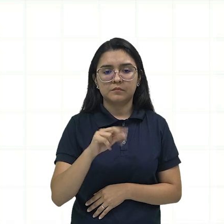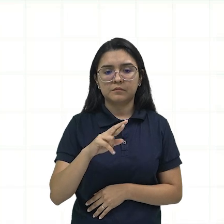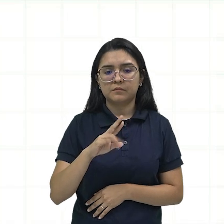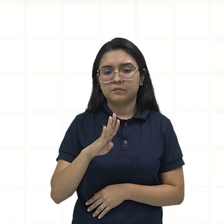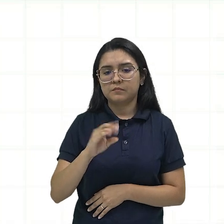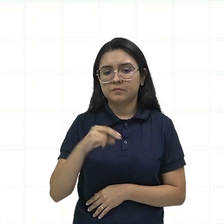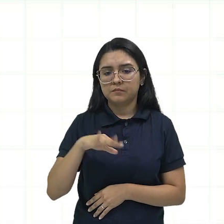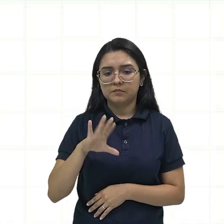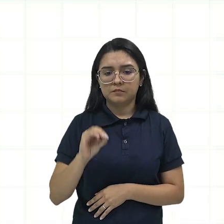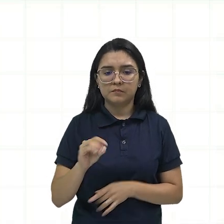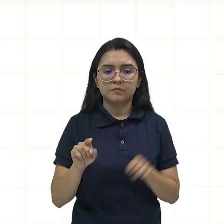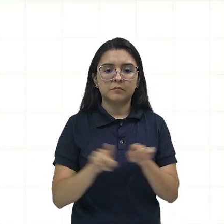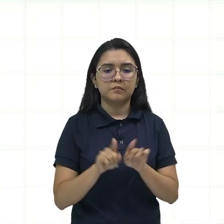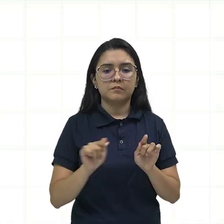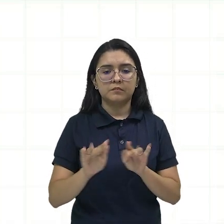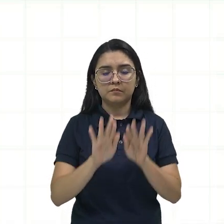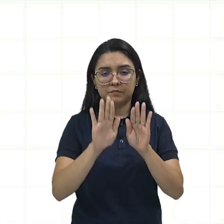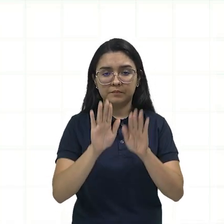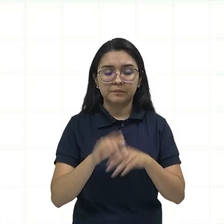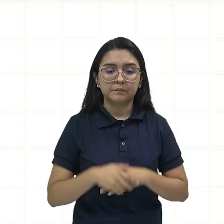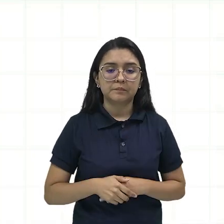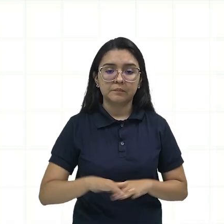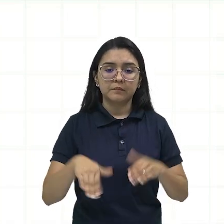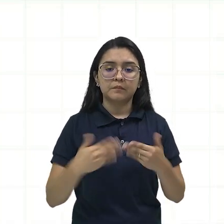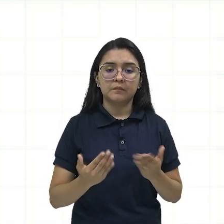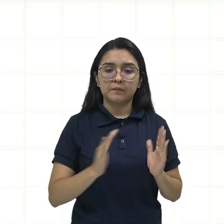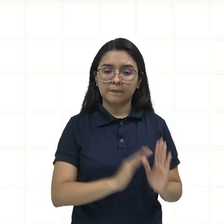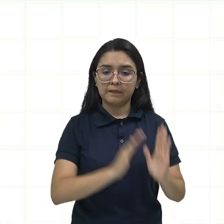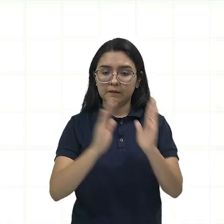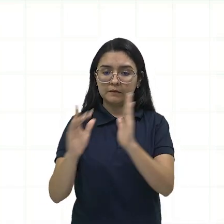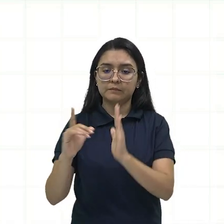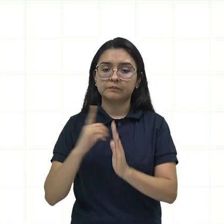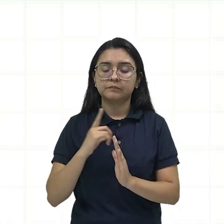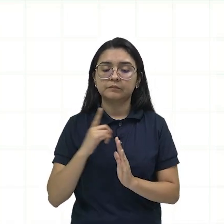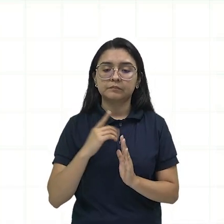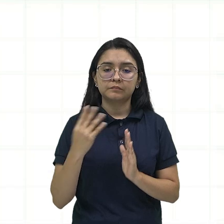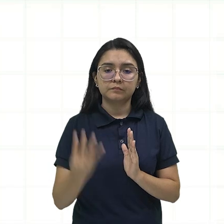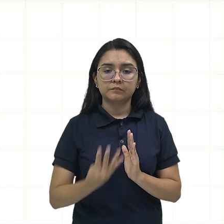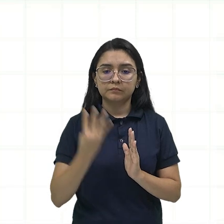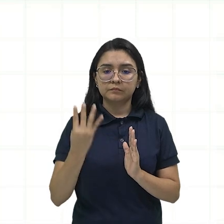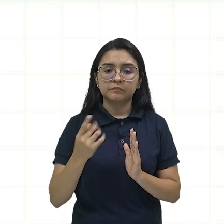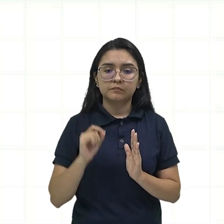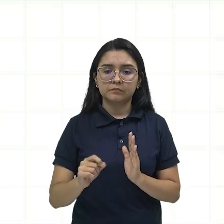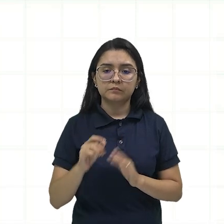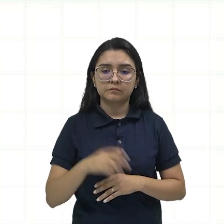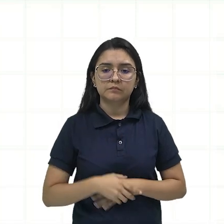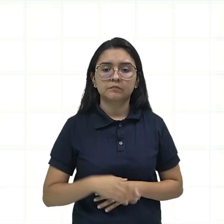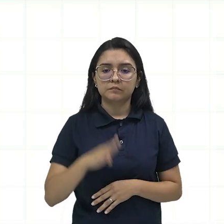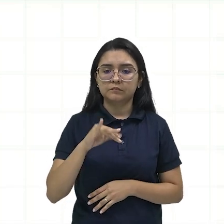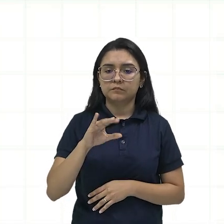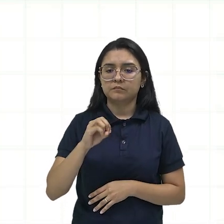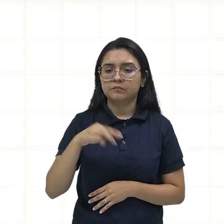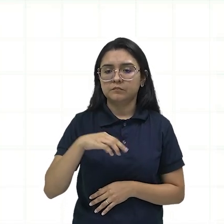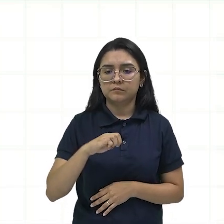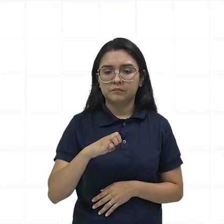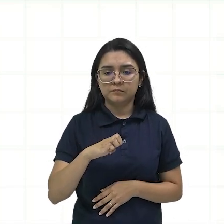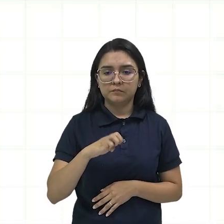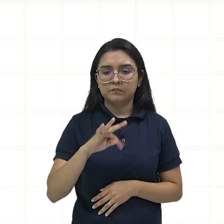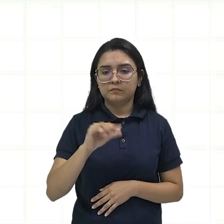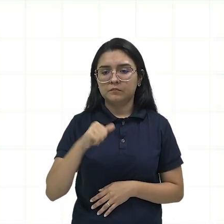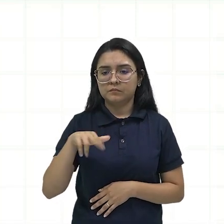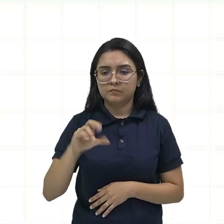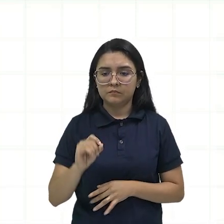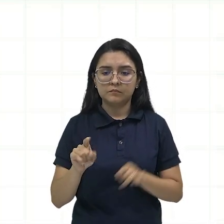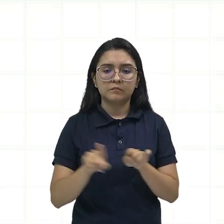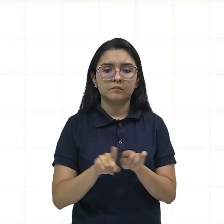água. Depois disso, na etapa 4, nós temos aí a sobra, o biometano de alto